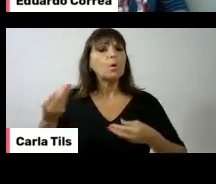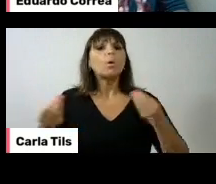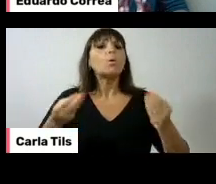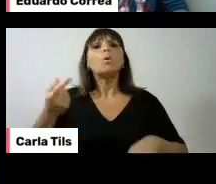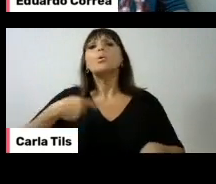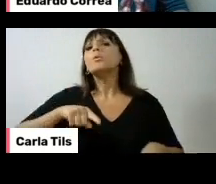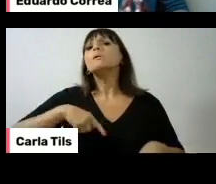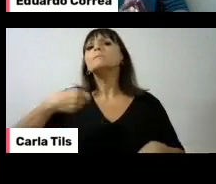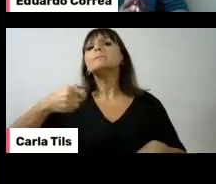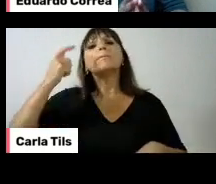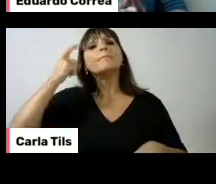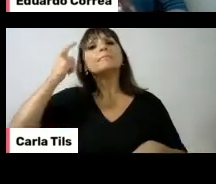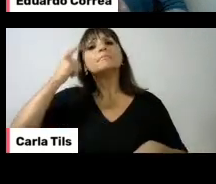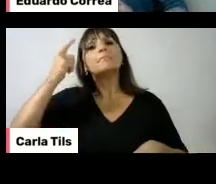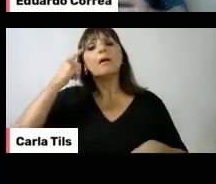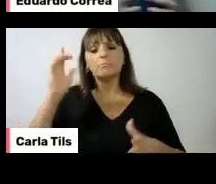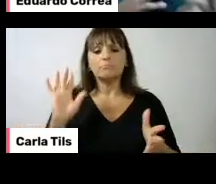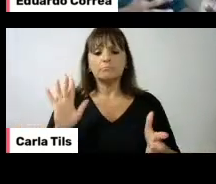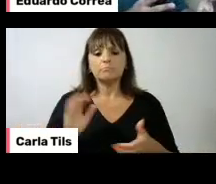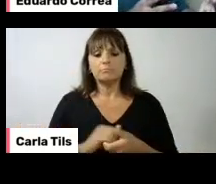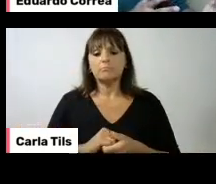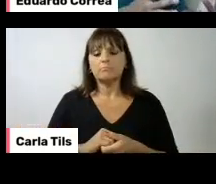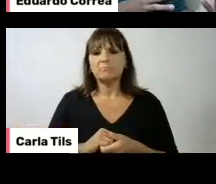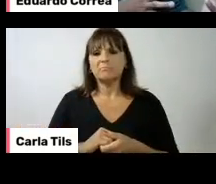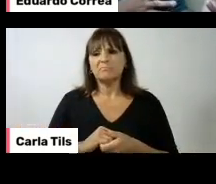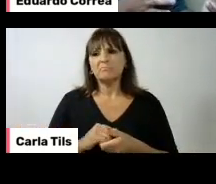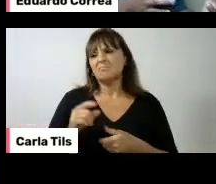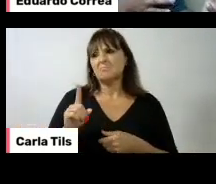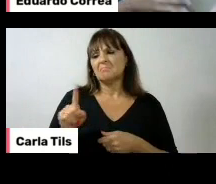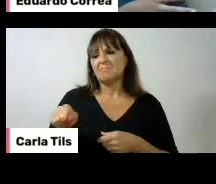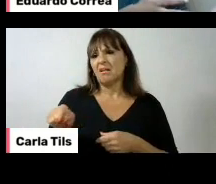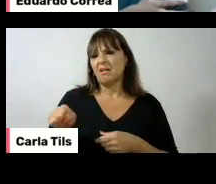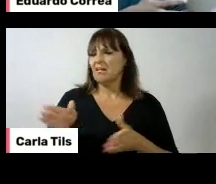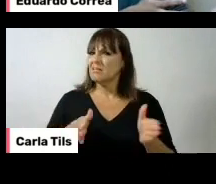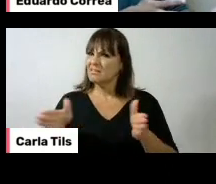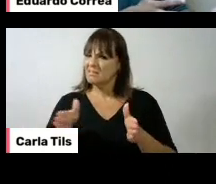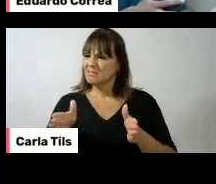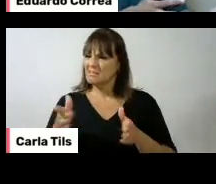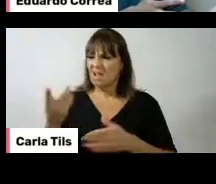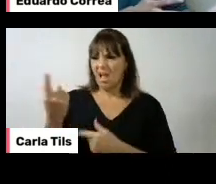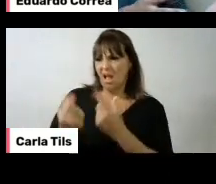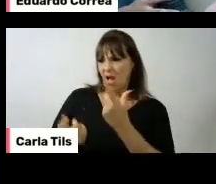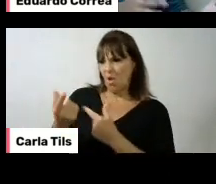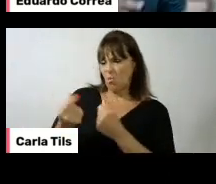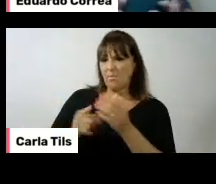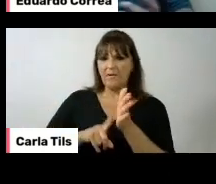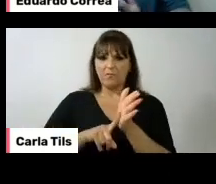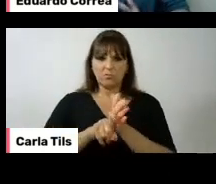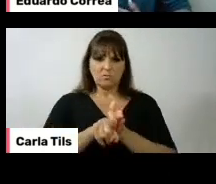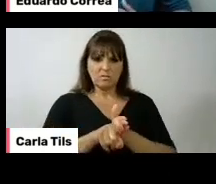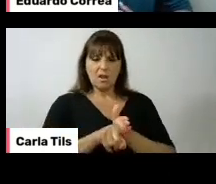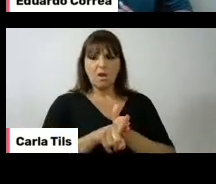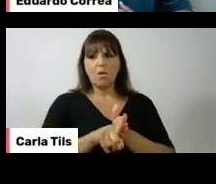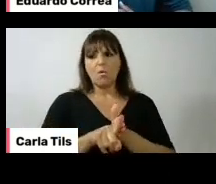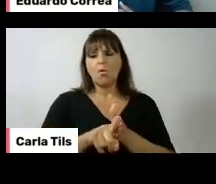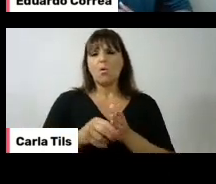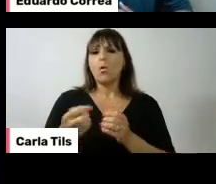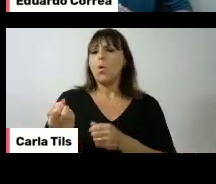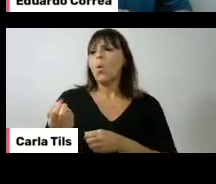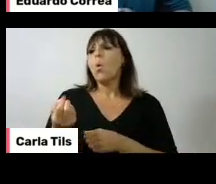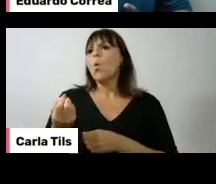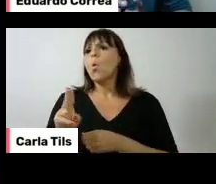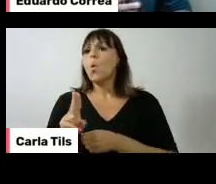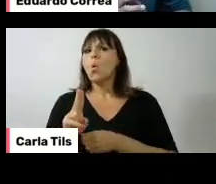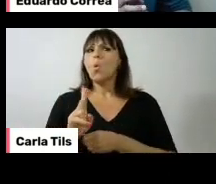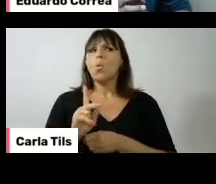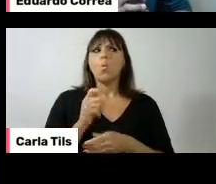nela? Simplesmente mais alguma funcionalidade ou algo obrigatório? Se